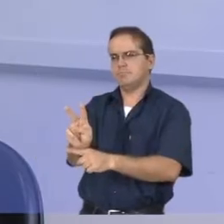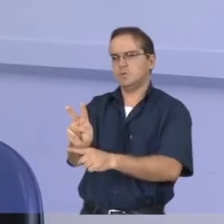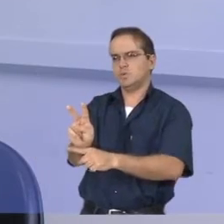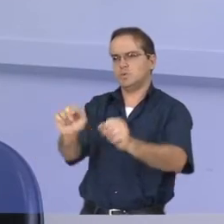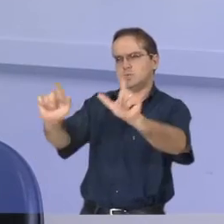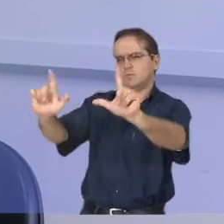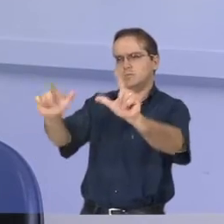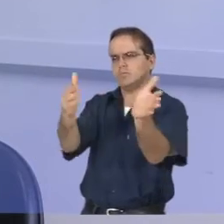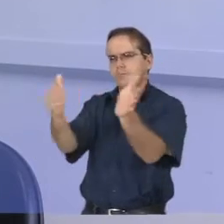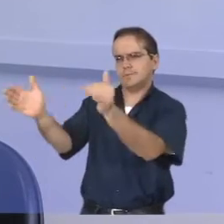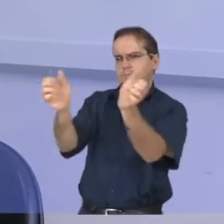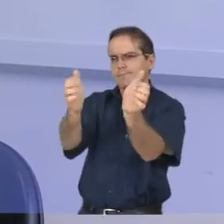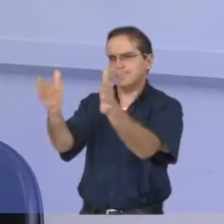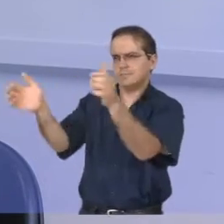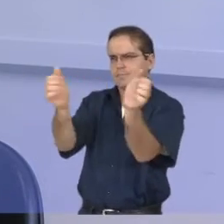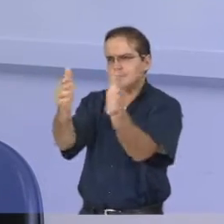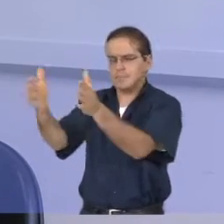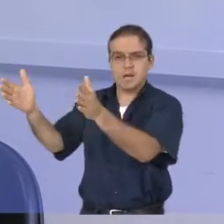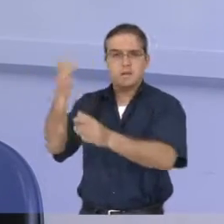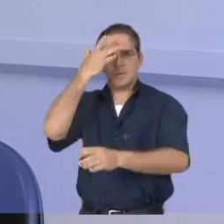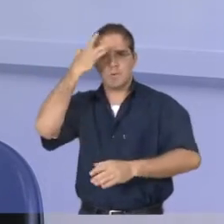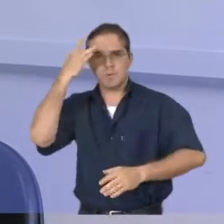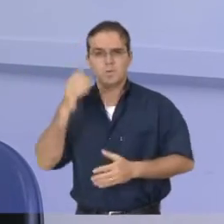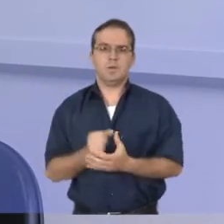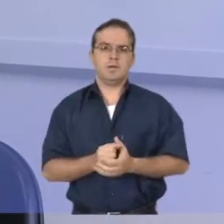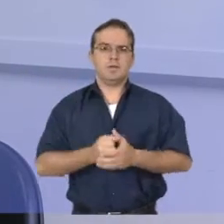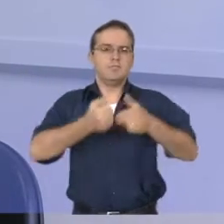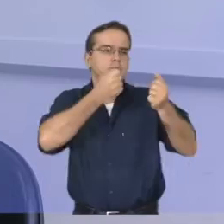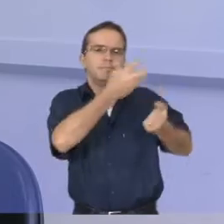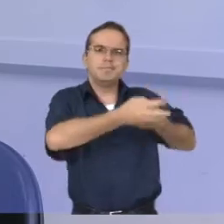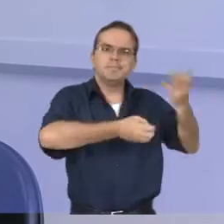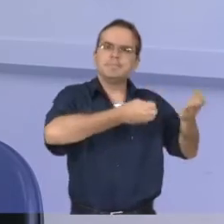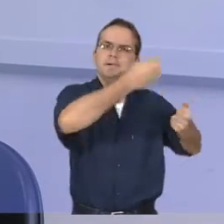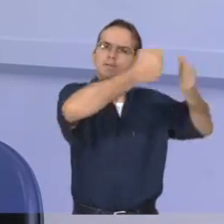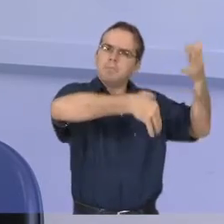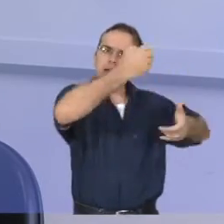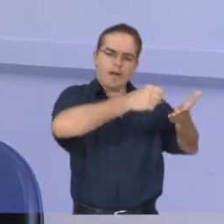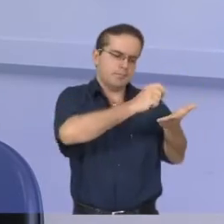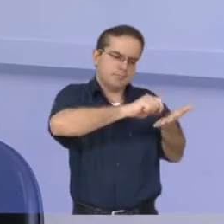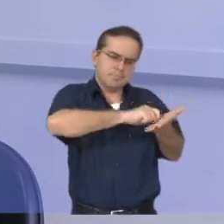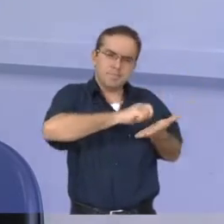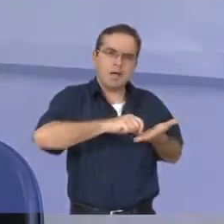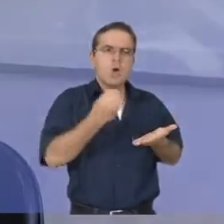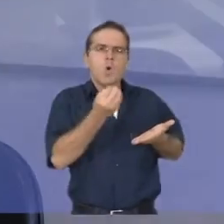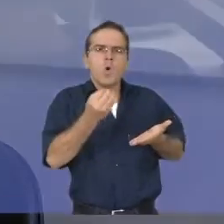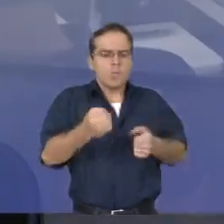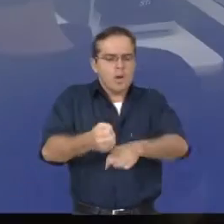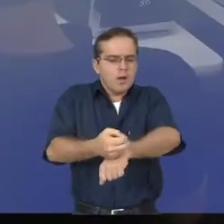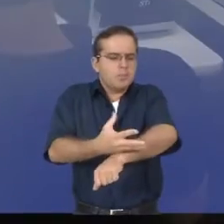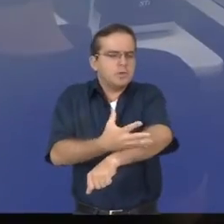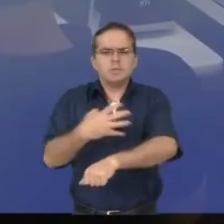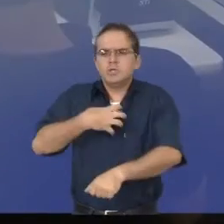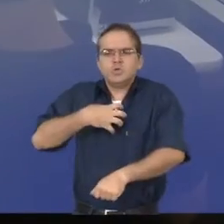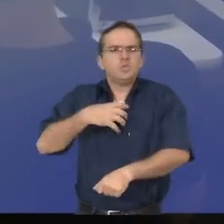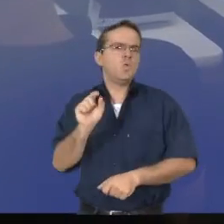no projeto anterior, nós pedimos para as pessoas assistirem esses vídeos e avaliarem que tipos de emoções elas sentiam quando assistiam esse vídeo. As